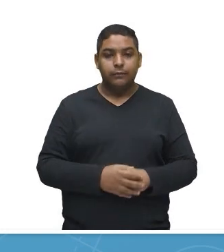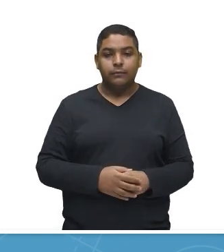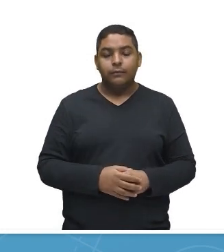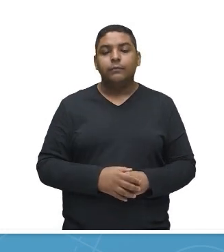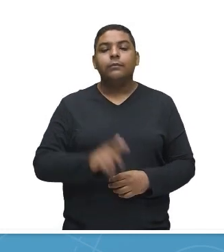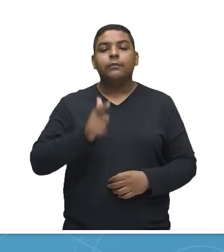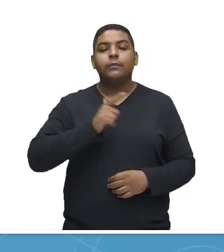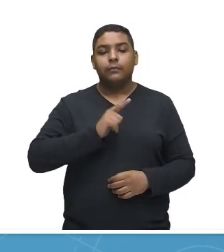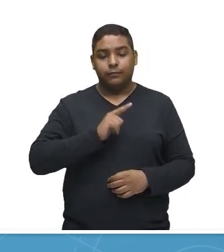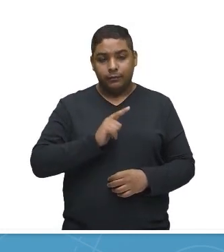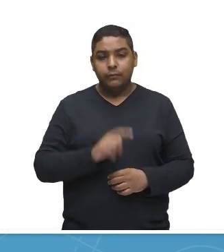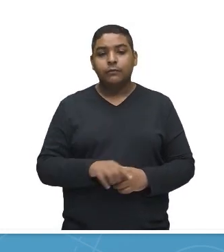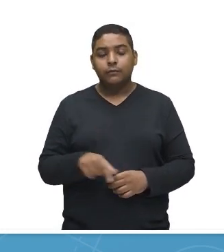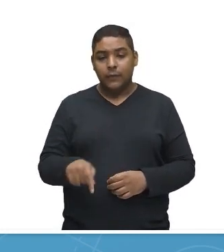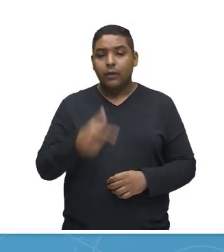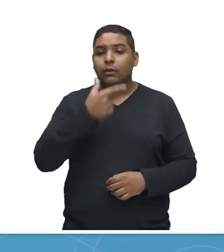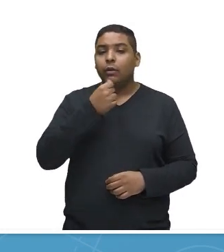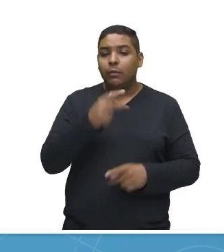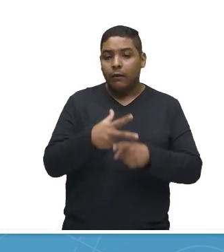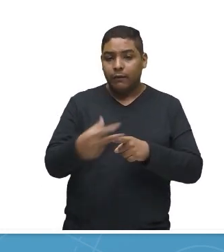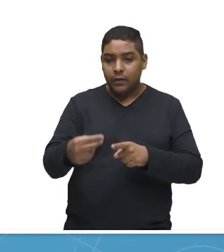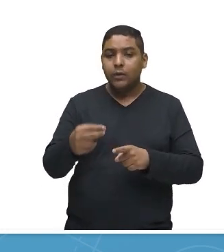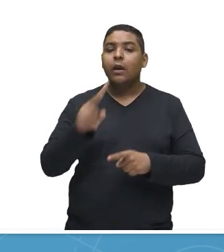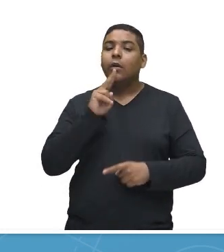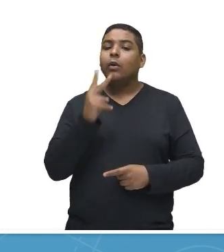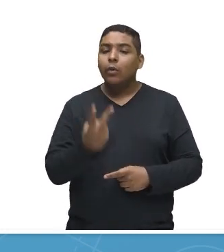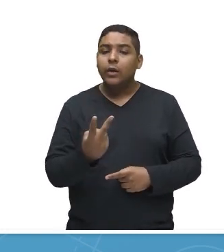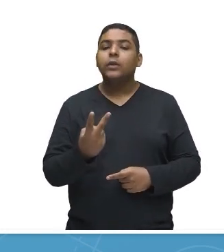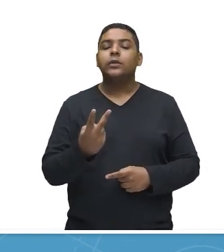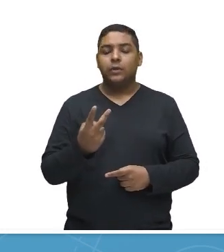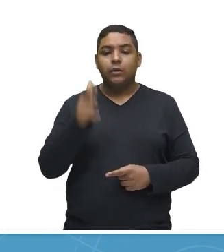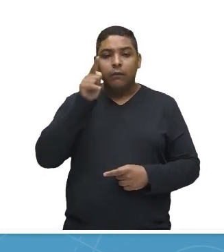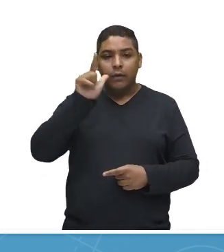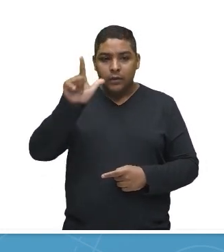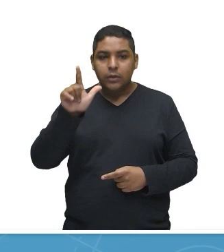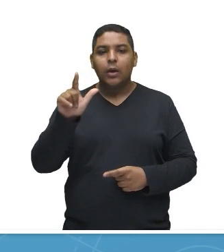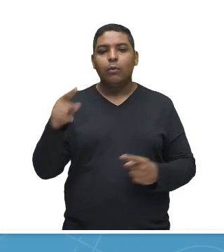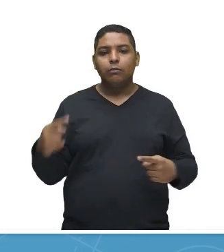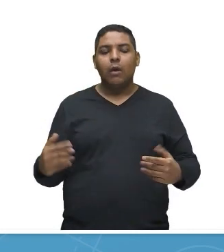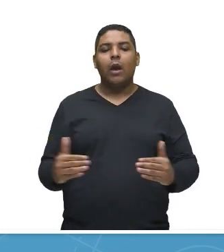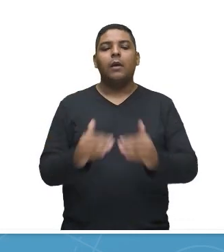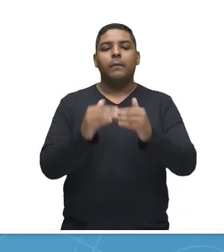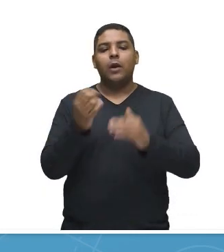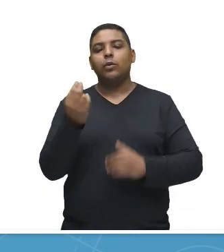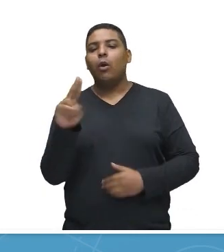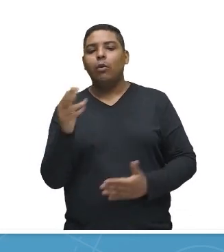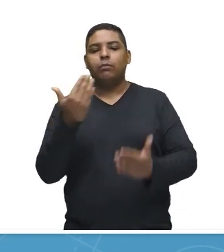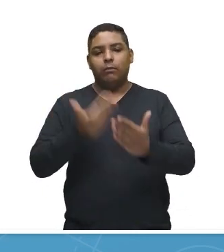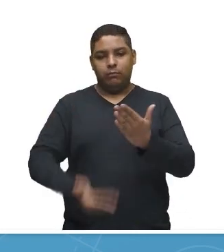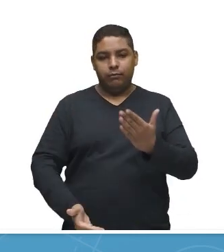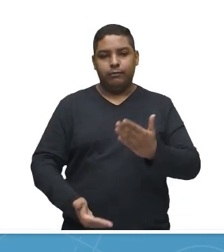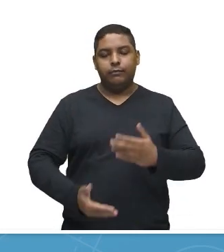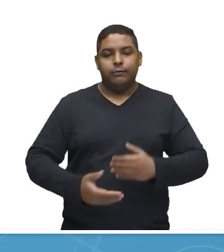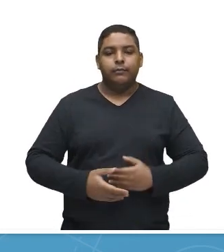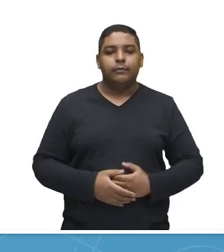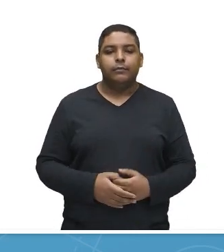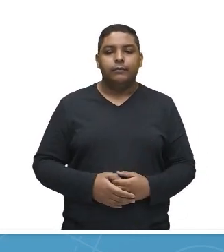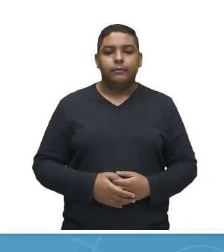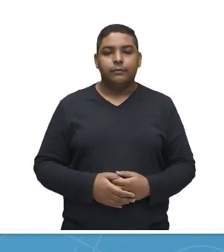atletas reconhecer a vitória, o empate e a derrota. E aí eu já vou dar uma olhadinha aqui